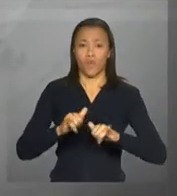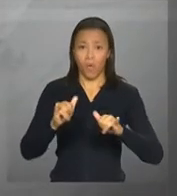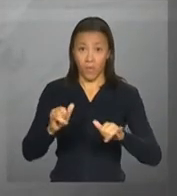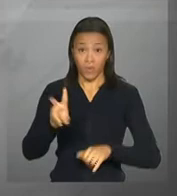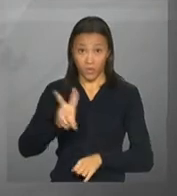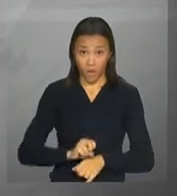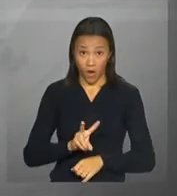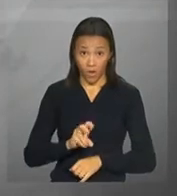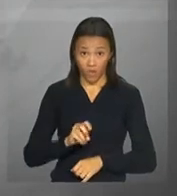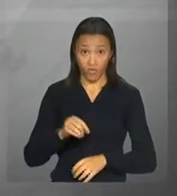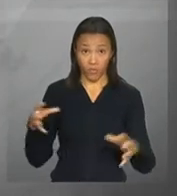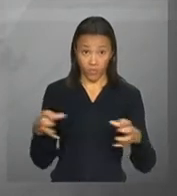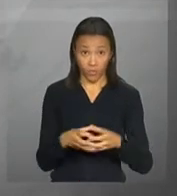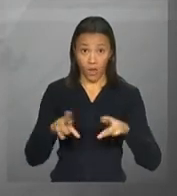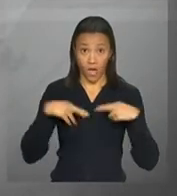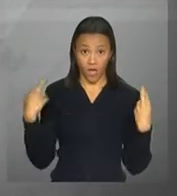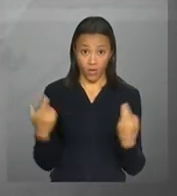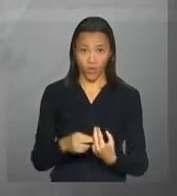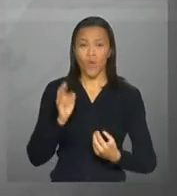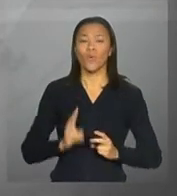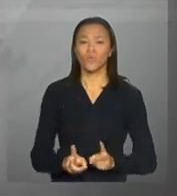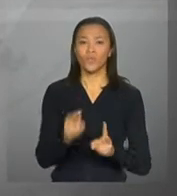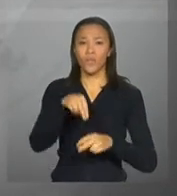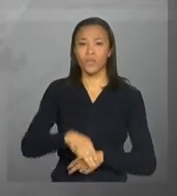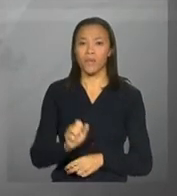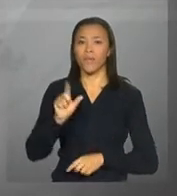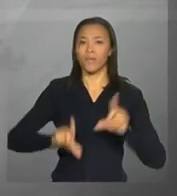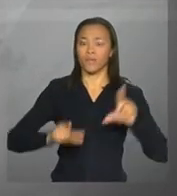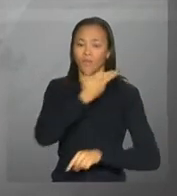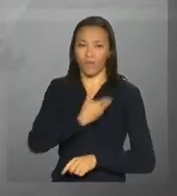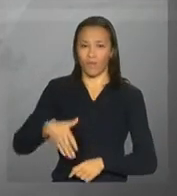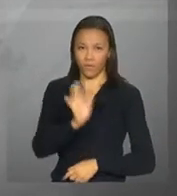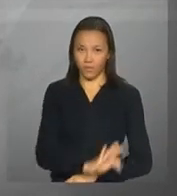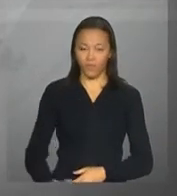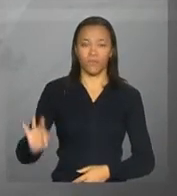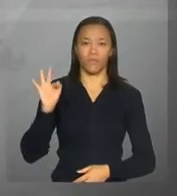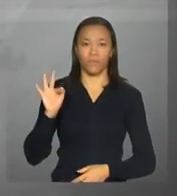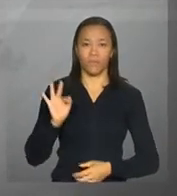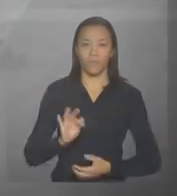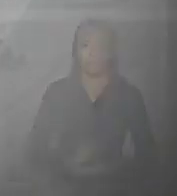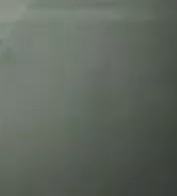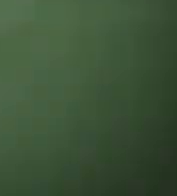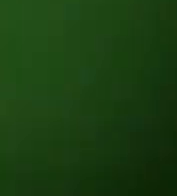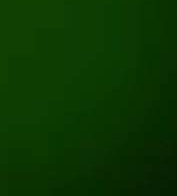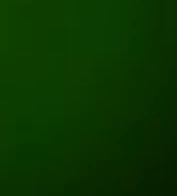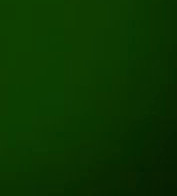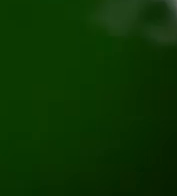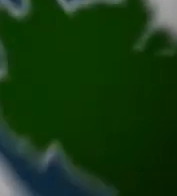informações ao vivo sobre a cúpula do Mercosul. Continue na NBR, a TV do governo federal.